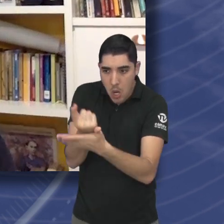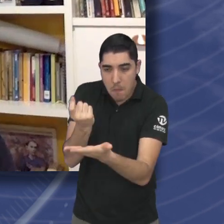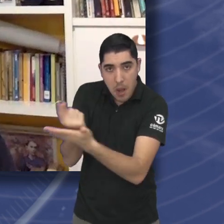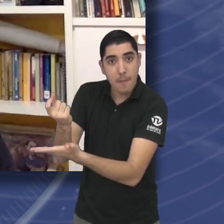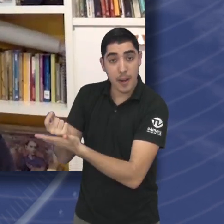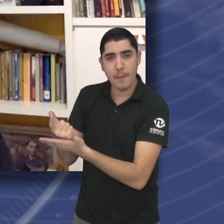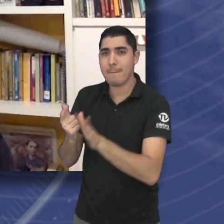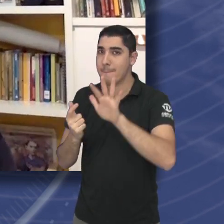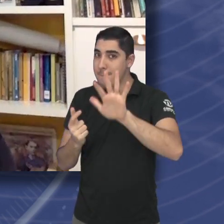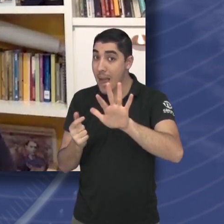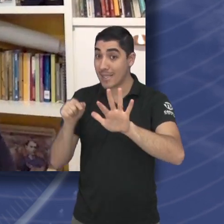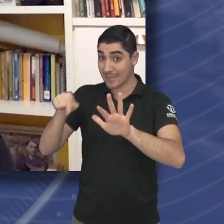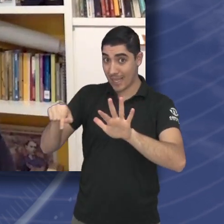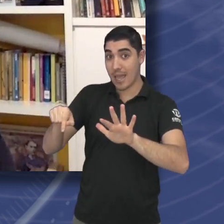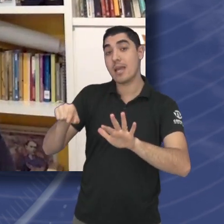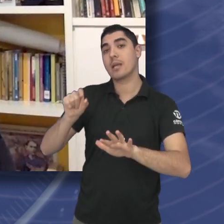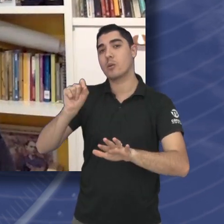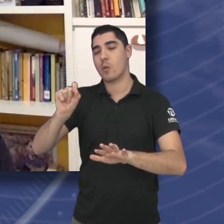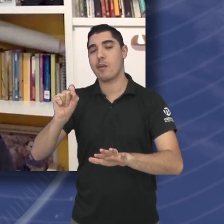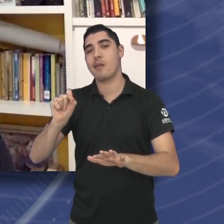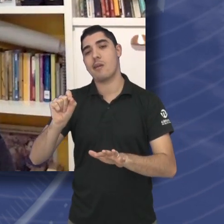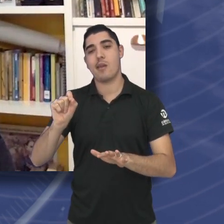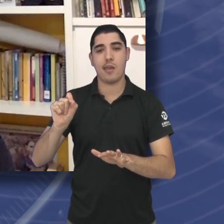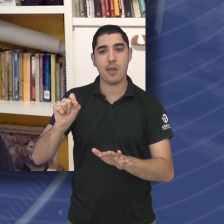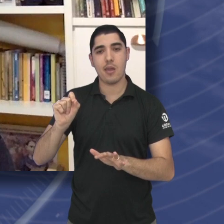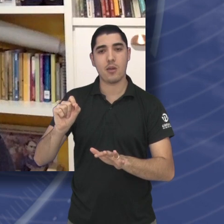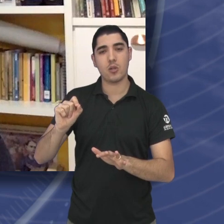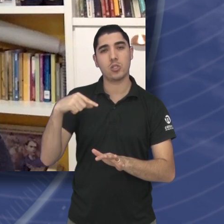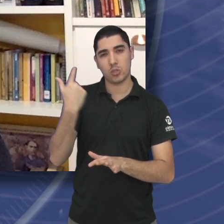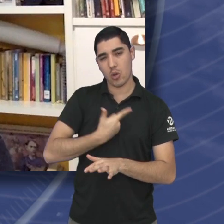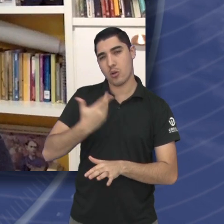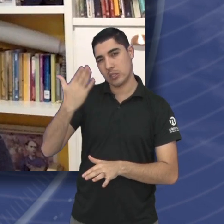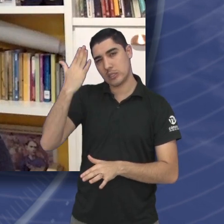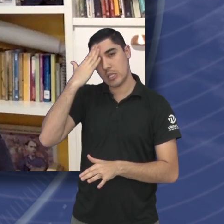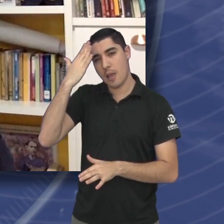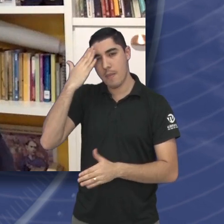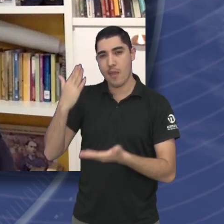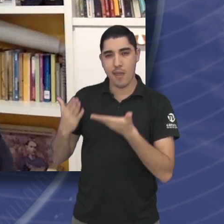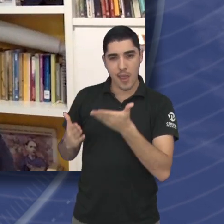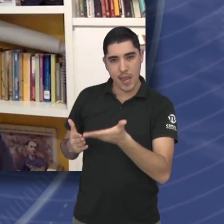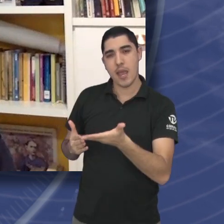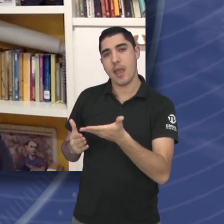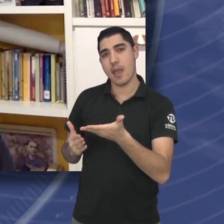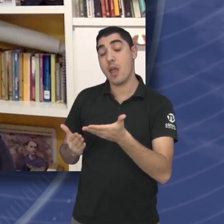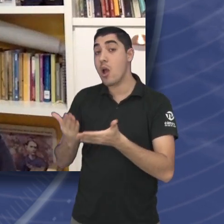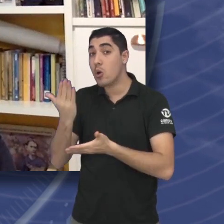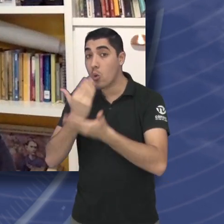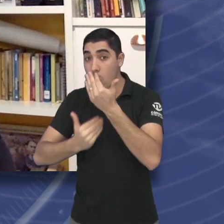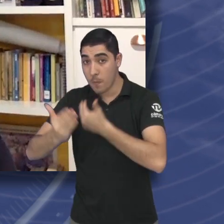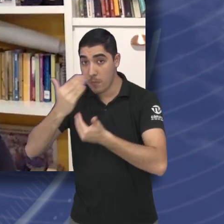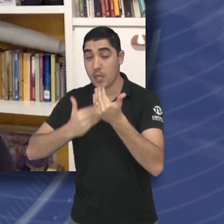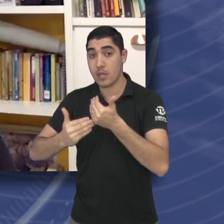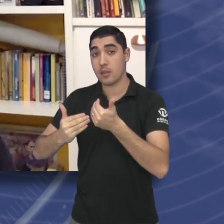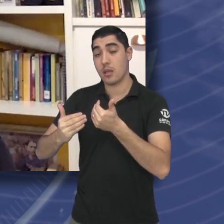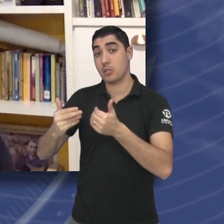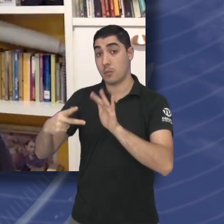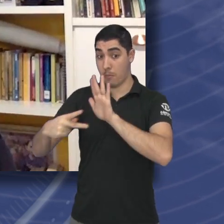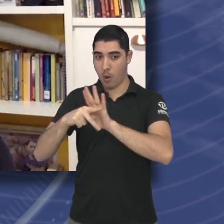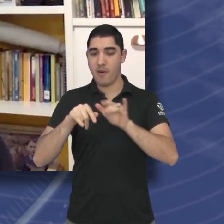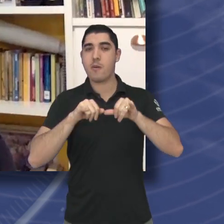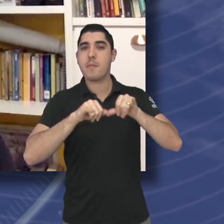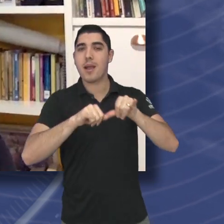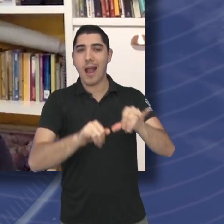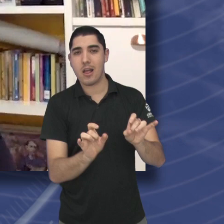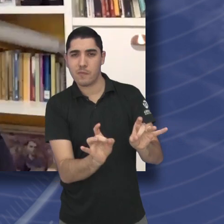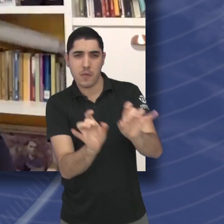Isso em se tratando da forma como a gente encara majoritariamente os alimentos intermediados pelo mercado,